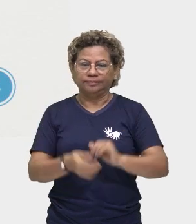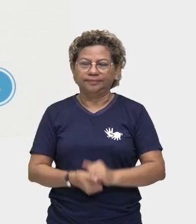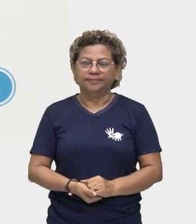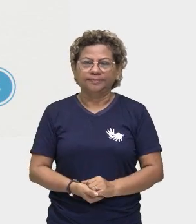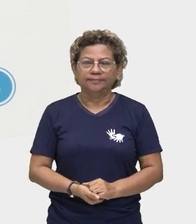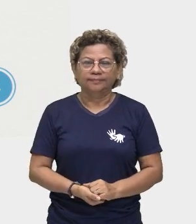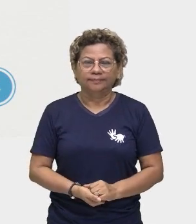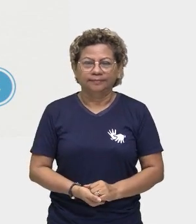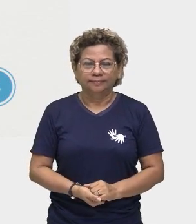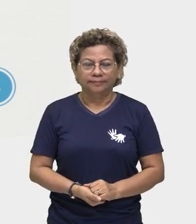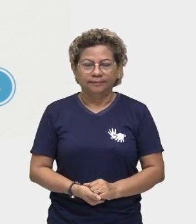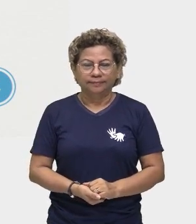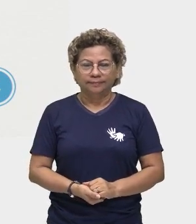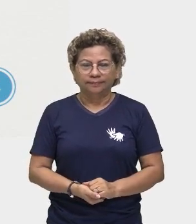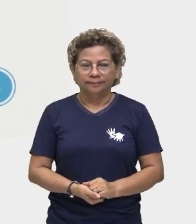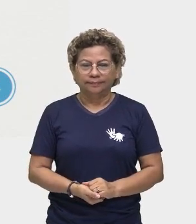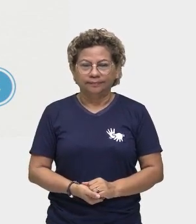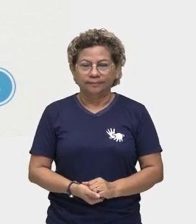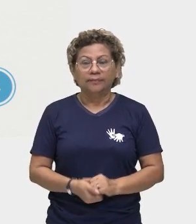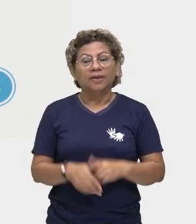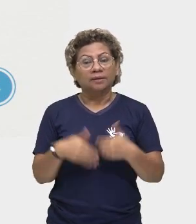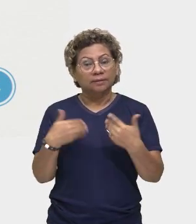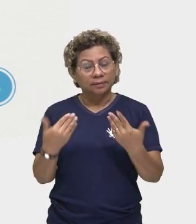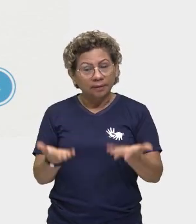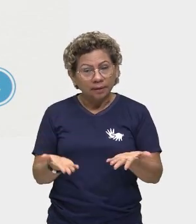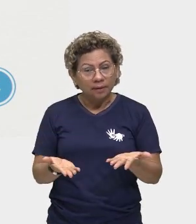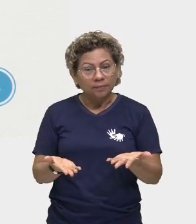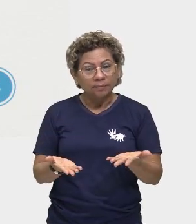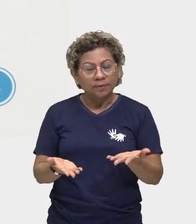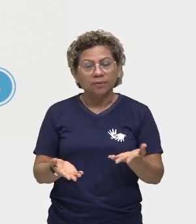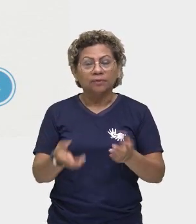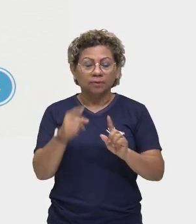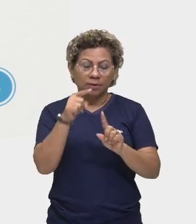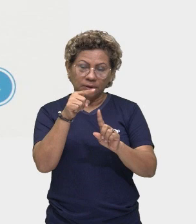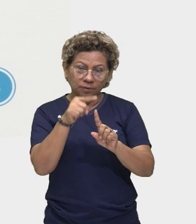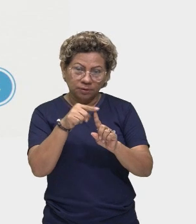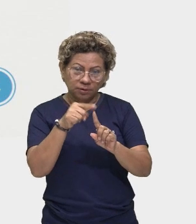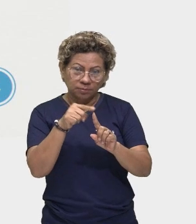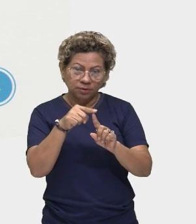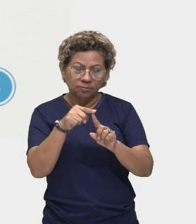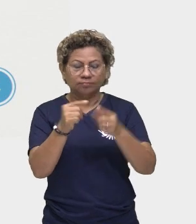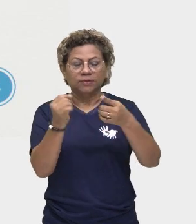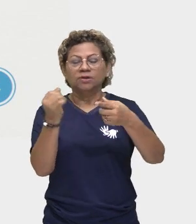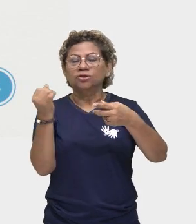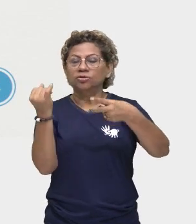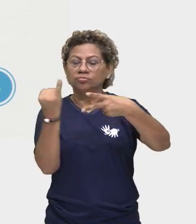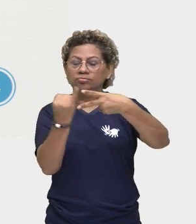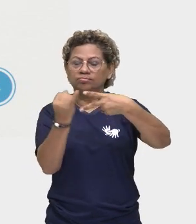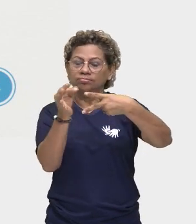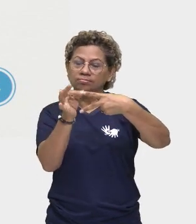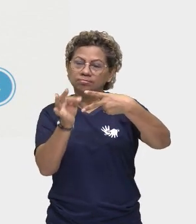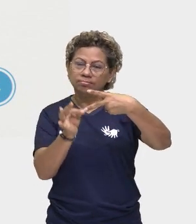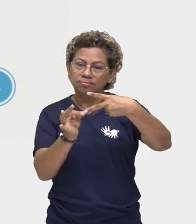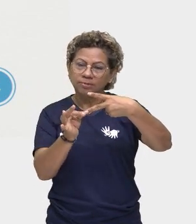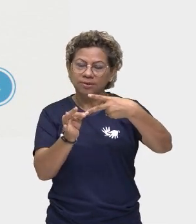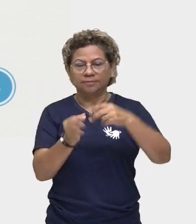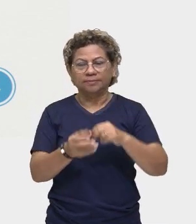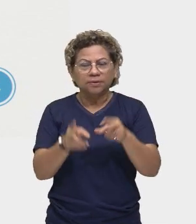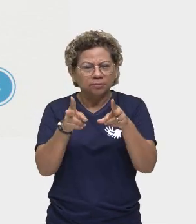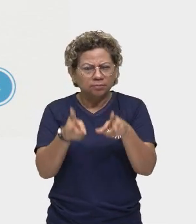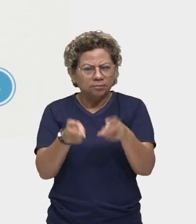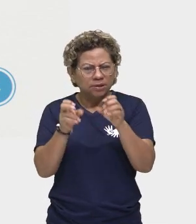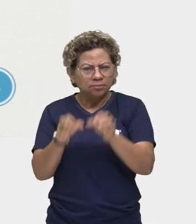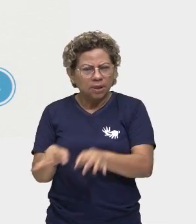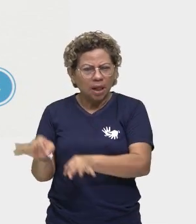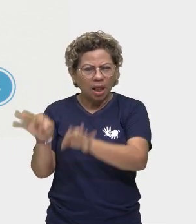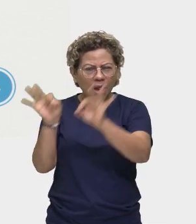Vamos ver agora à frente. Então, quais são os elementos de um polígono? Então, os primeiros elementos de um